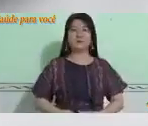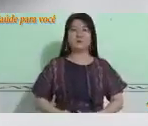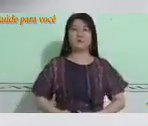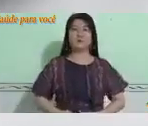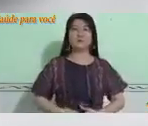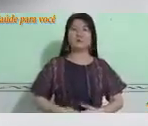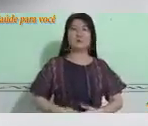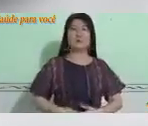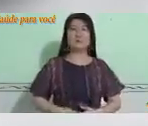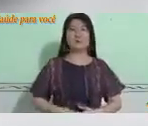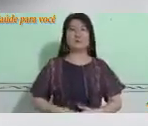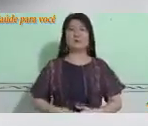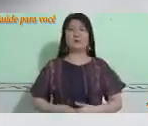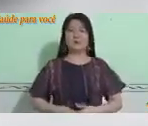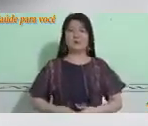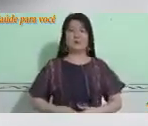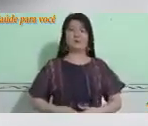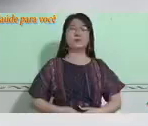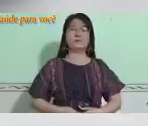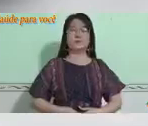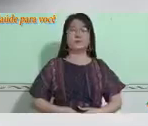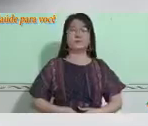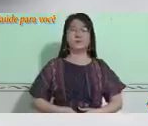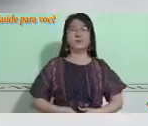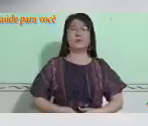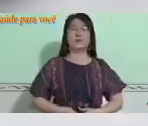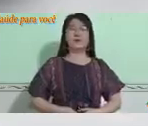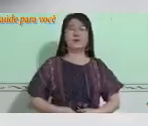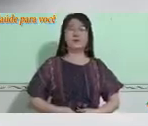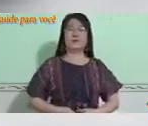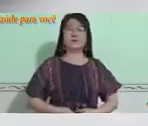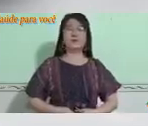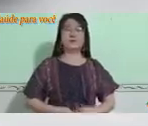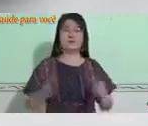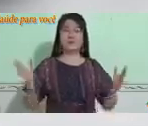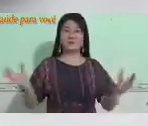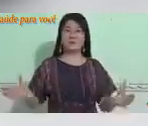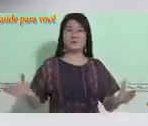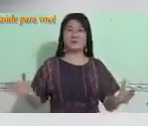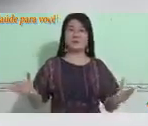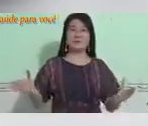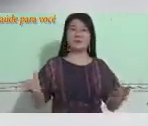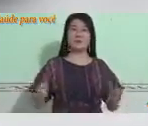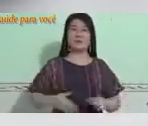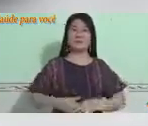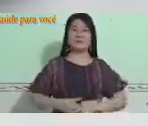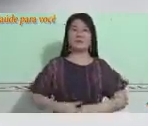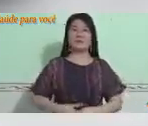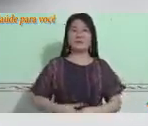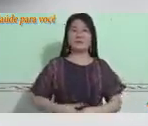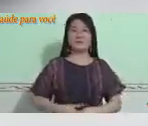QDEMORACERCADE 2 horas, o médico faz um corte no pescoço permitindo observar e retirar a